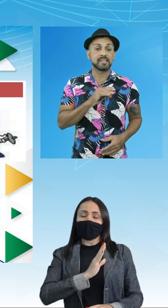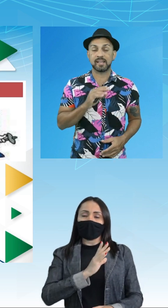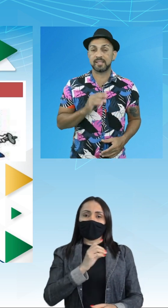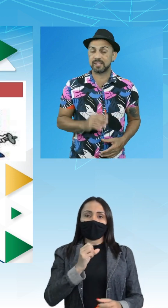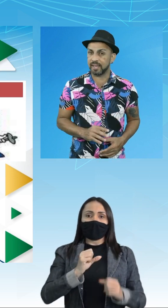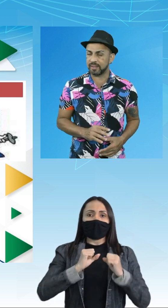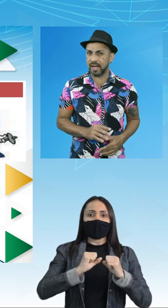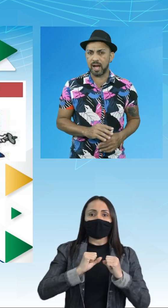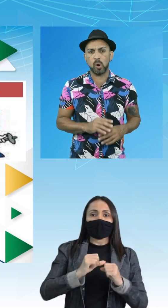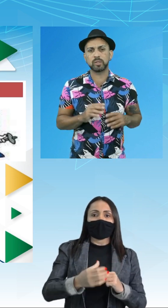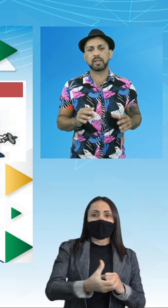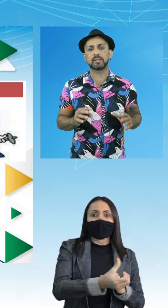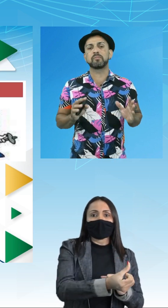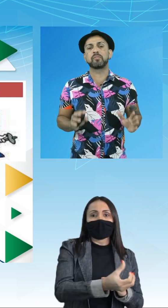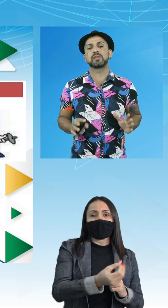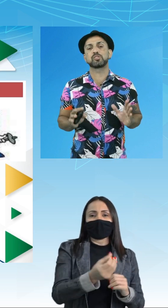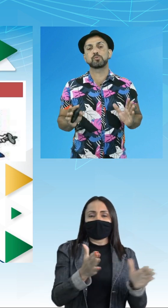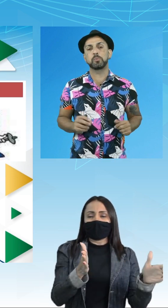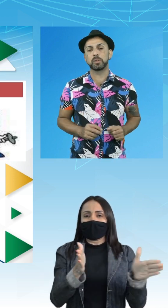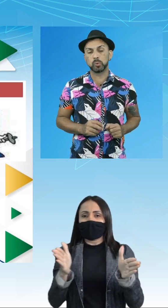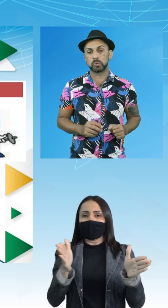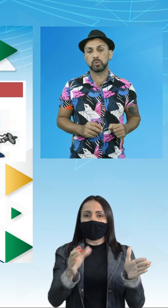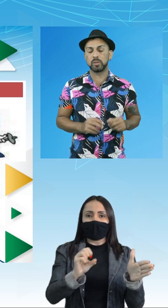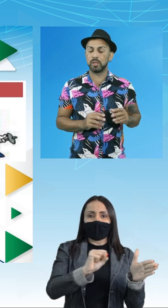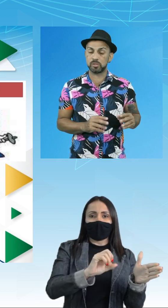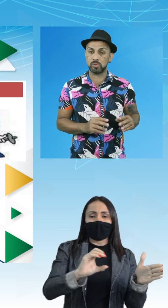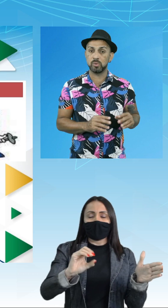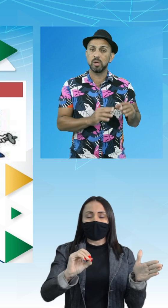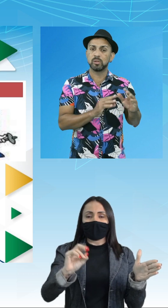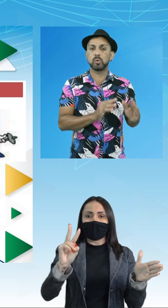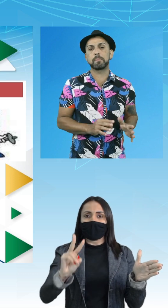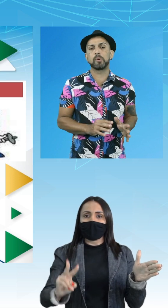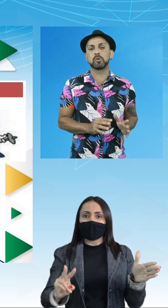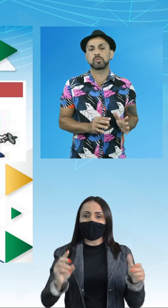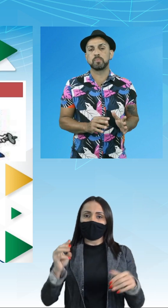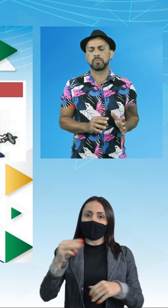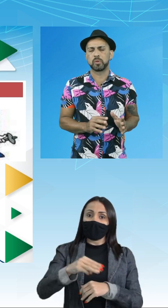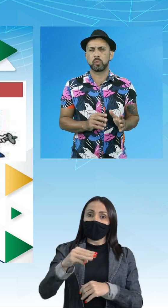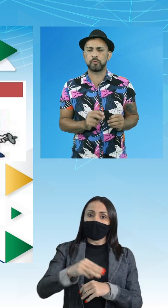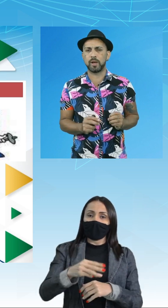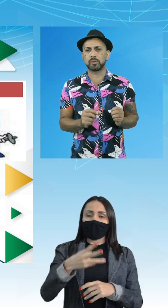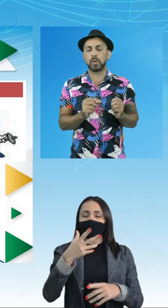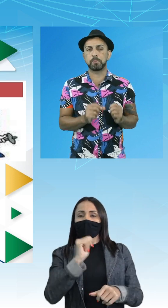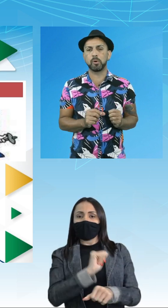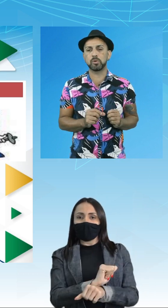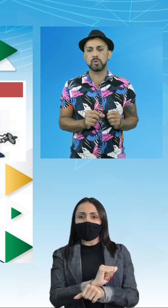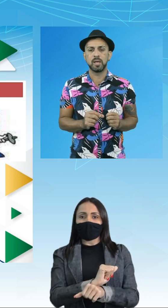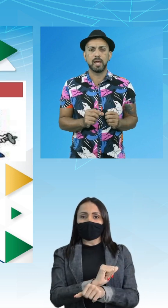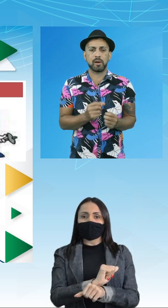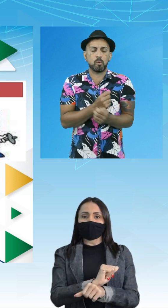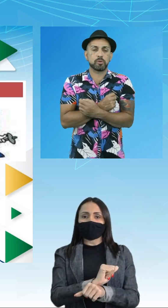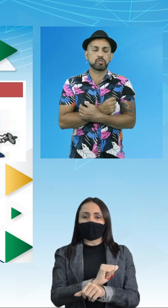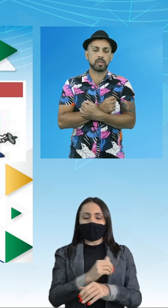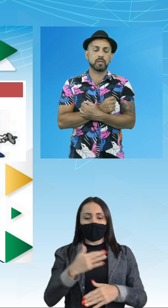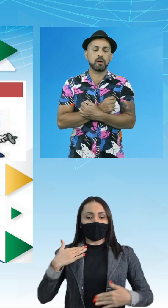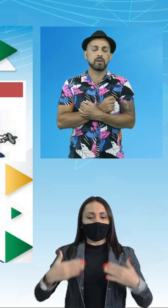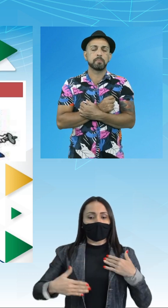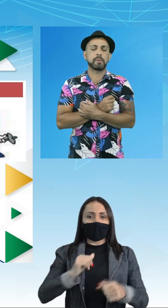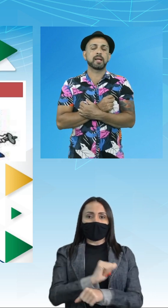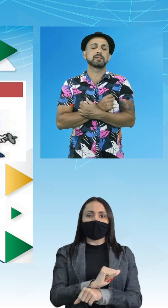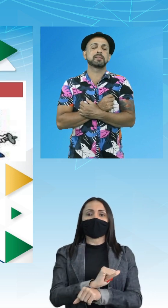de 60 a 80 vezes por minuto, isso no repouso. Quando falo no repouso, é como eu estou